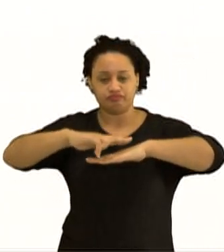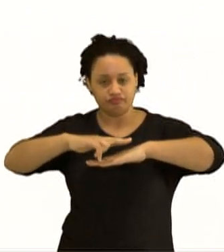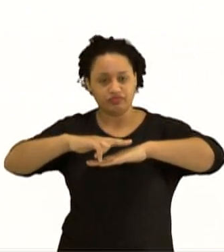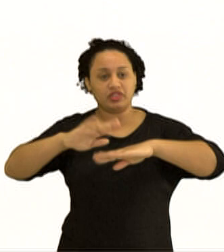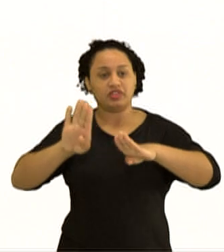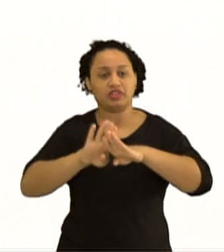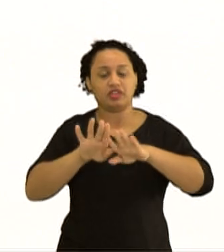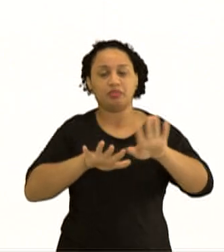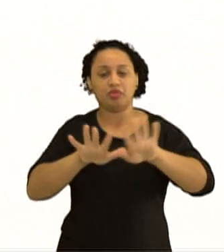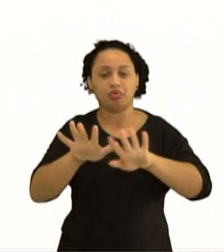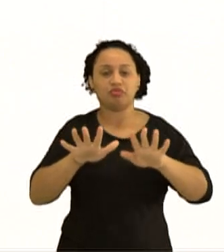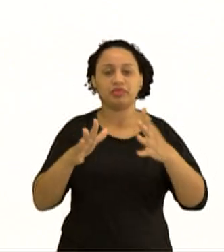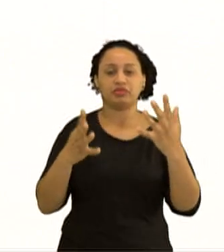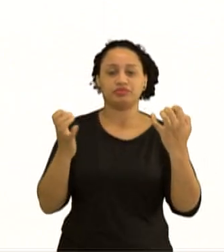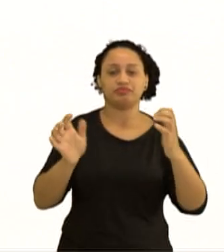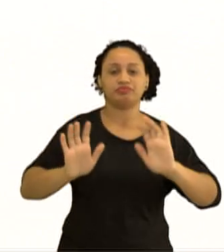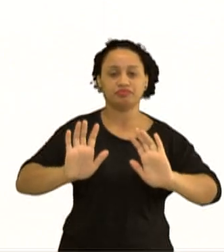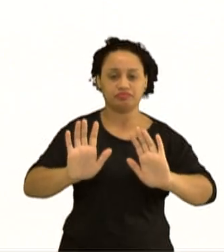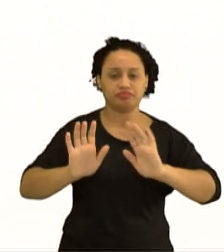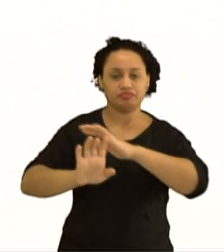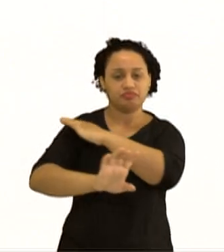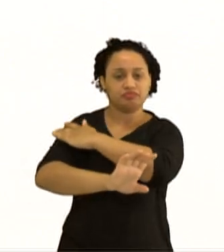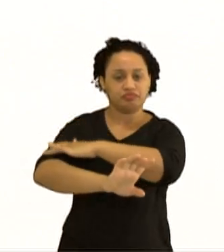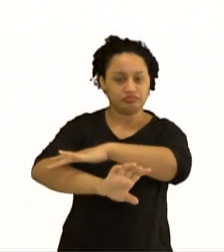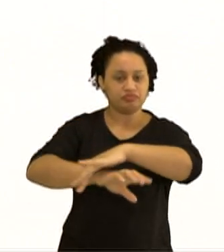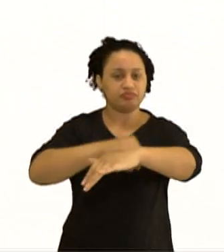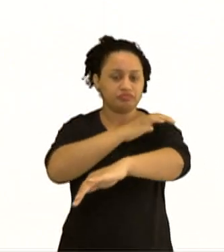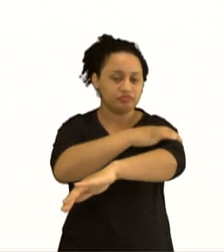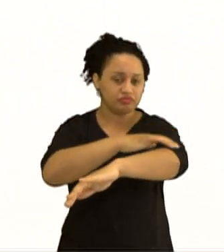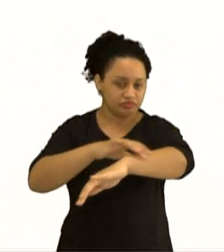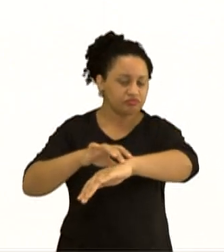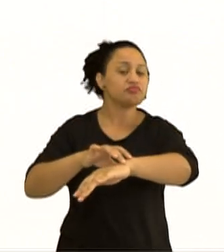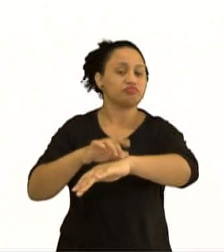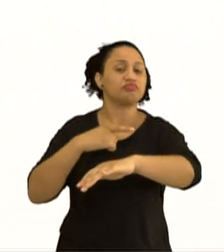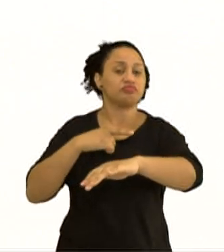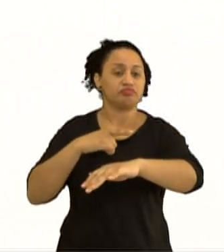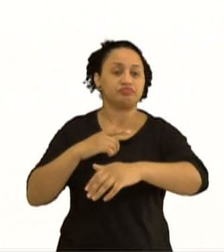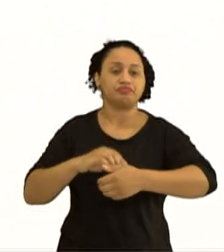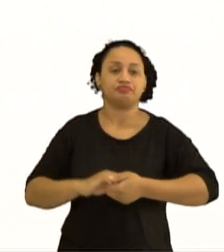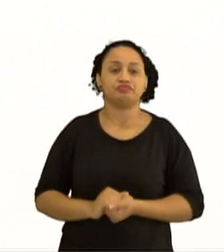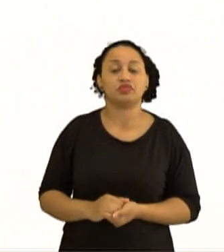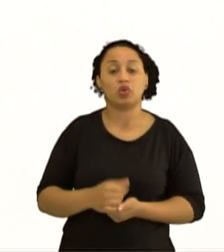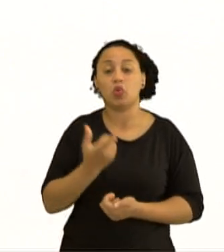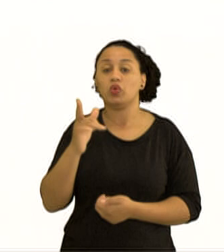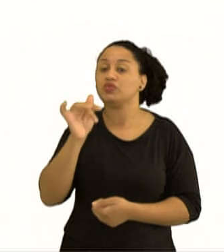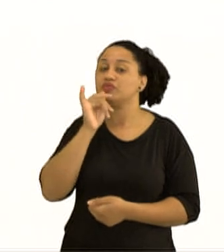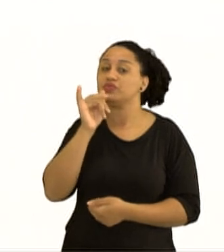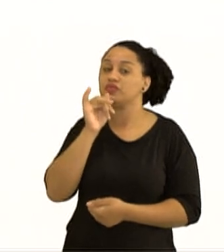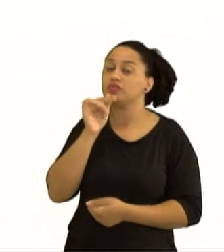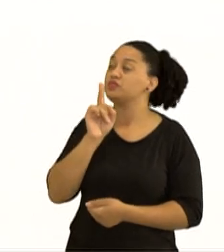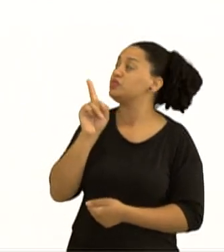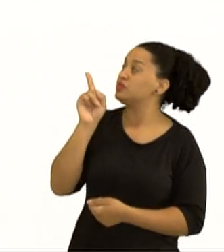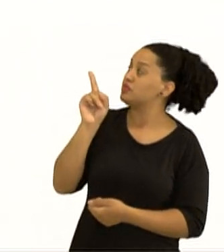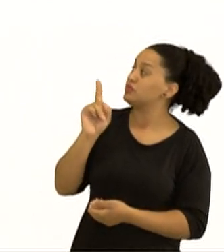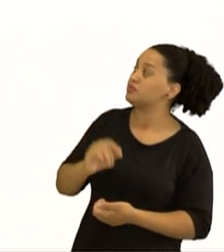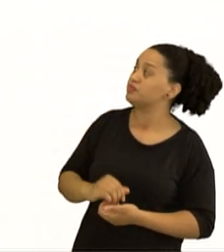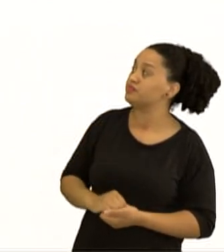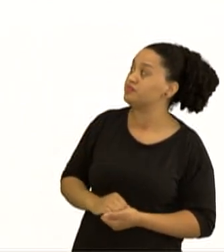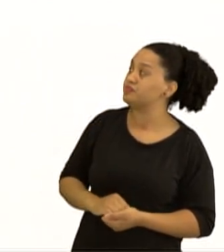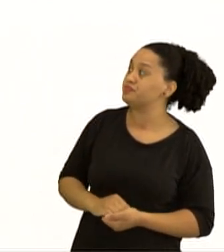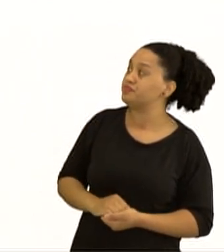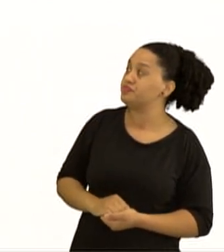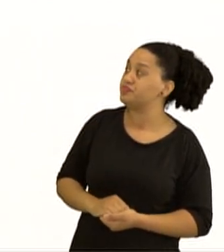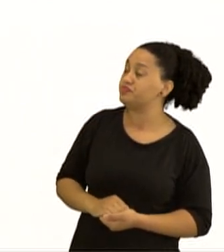com o braço, trabalhando ali os membros superiores. Aqui também outro exercício de